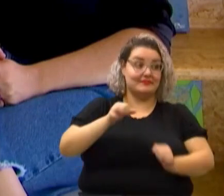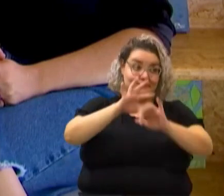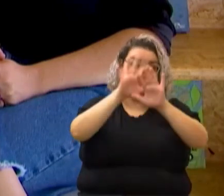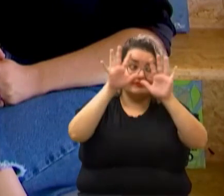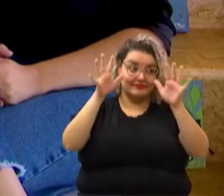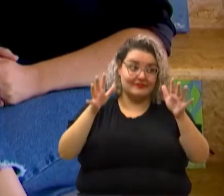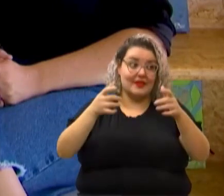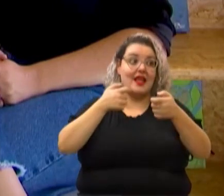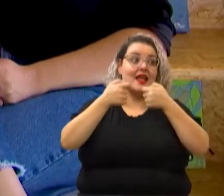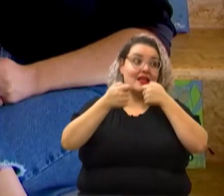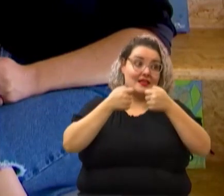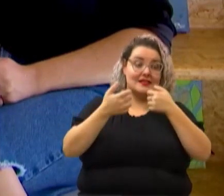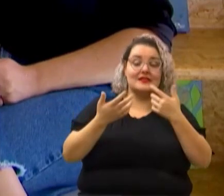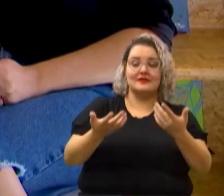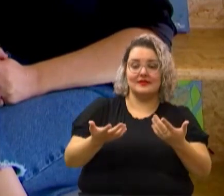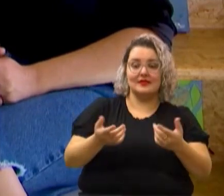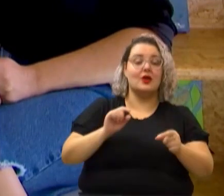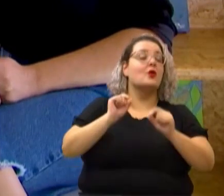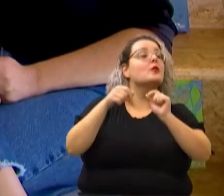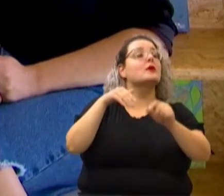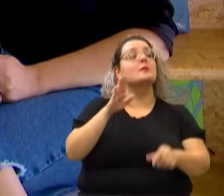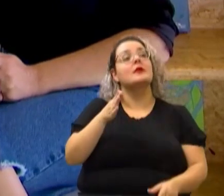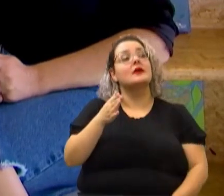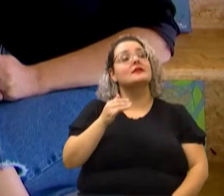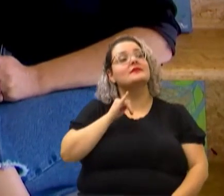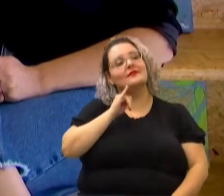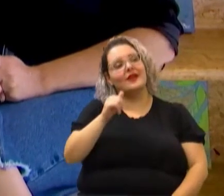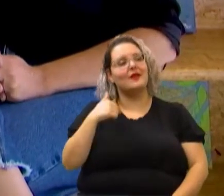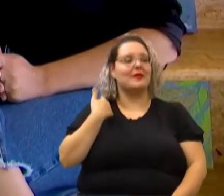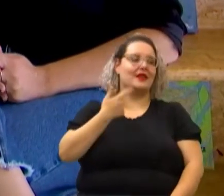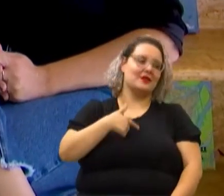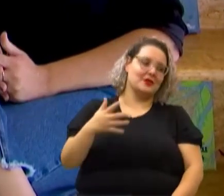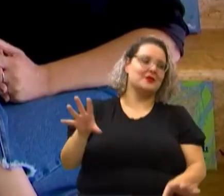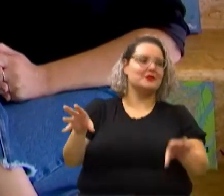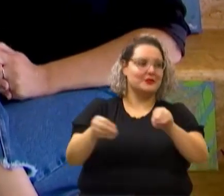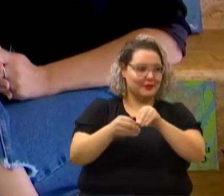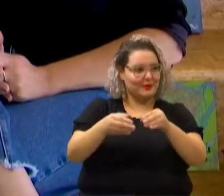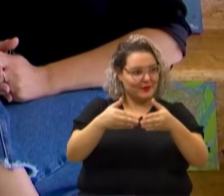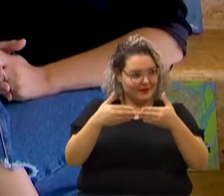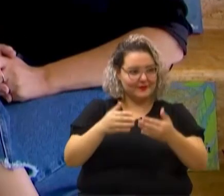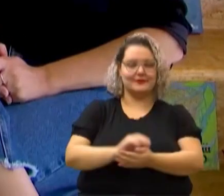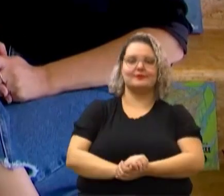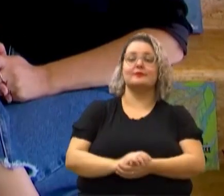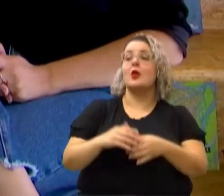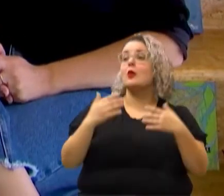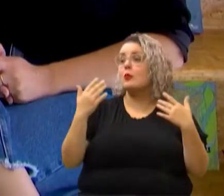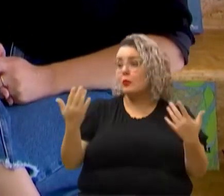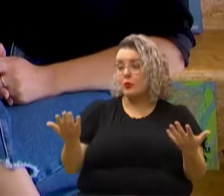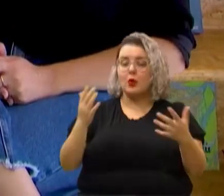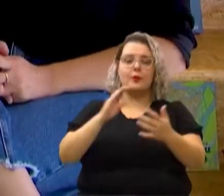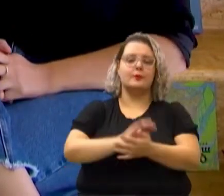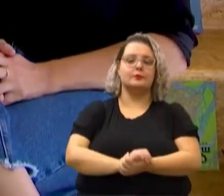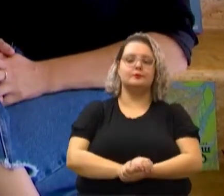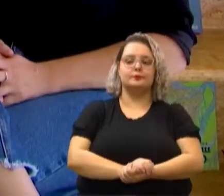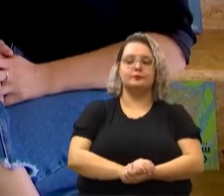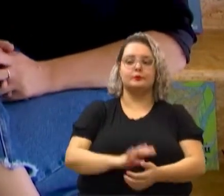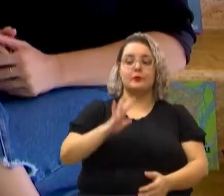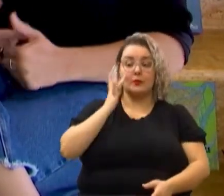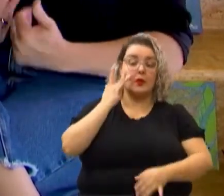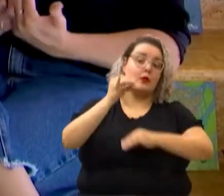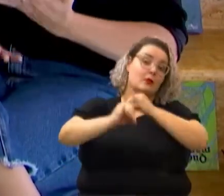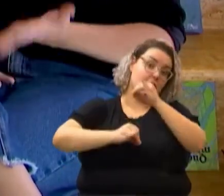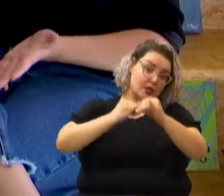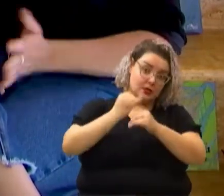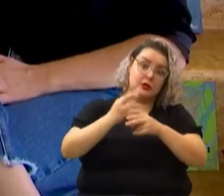esclarecedora e entrevista que mais que você pode falar pra gente concluir por favor Bom eu acho que